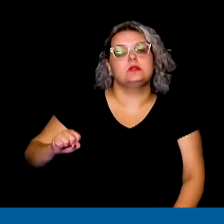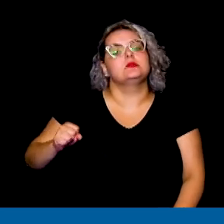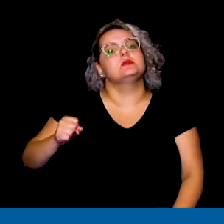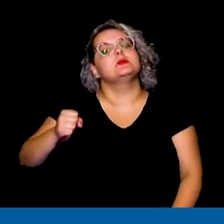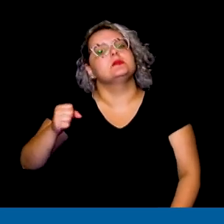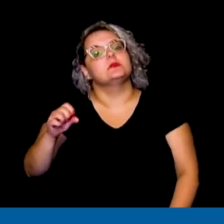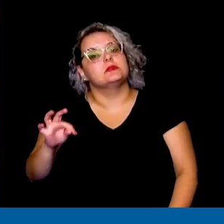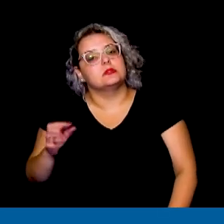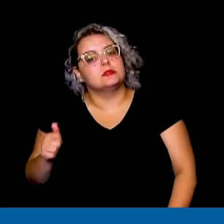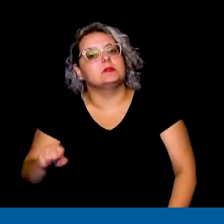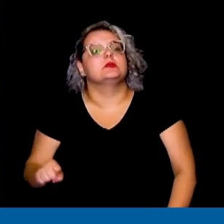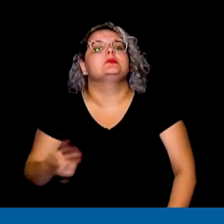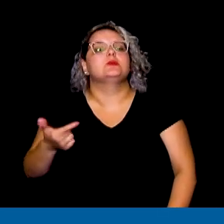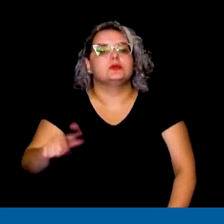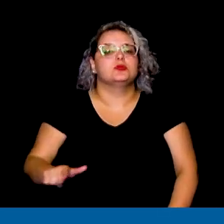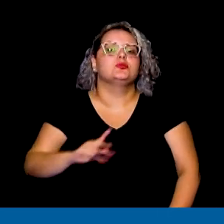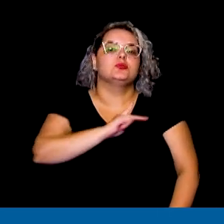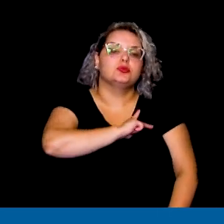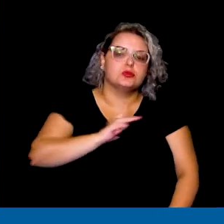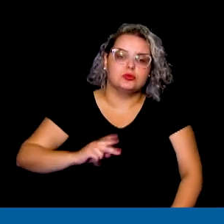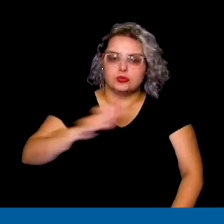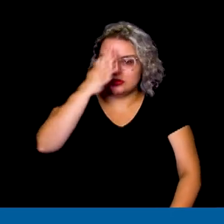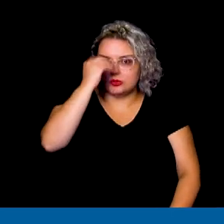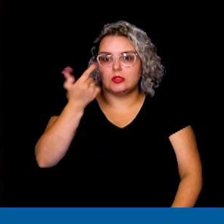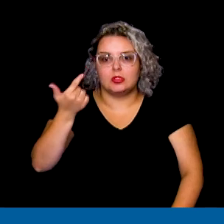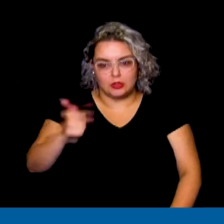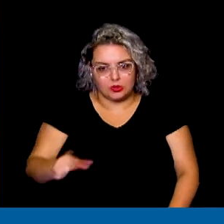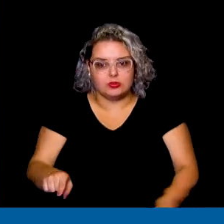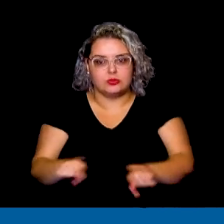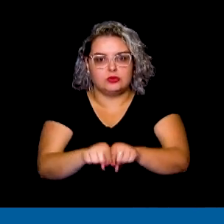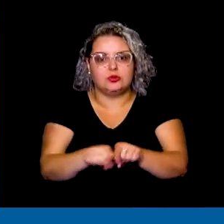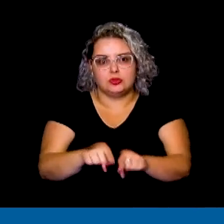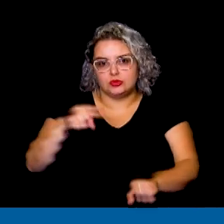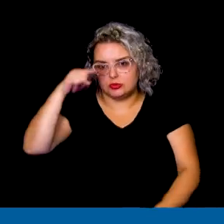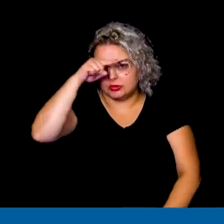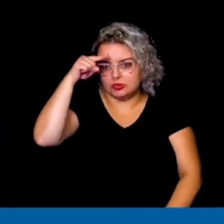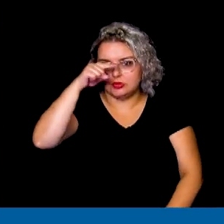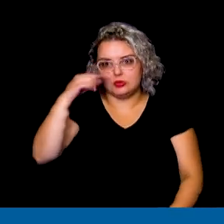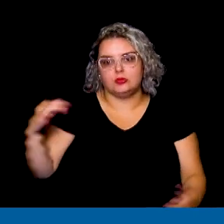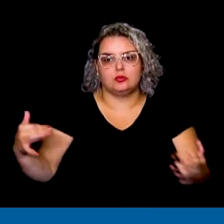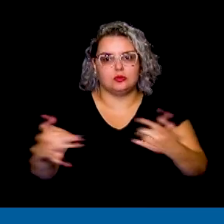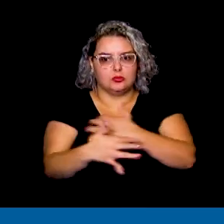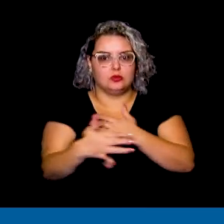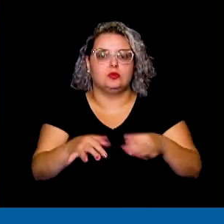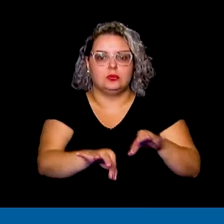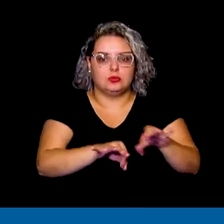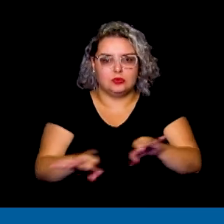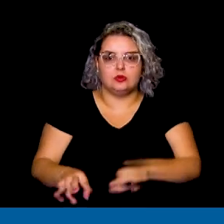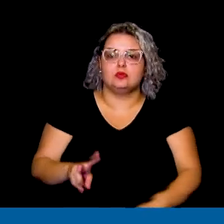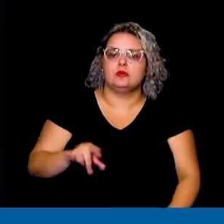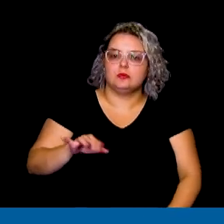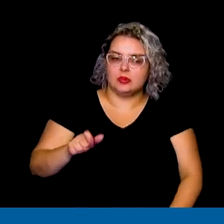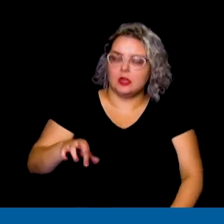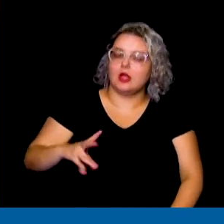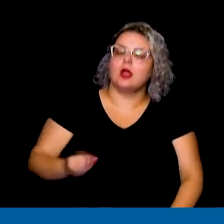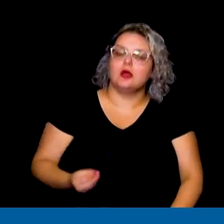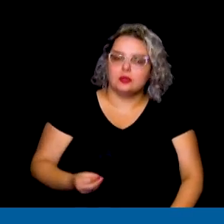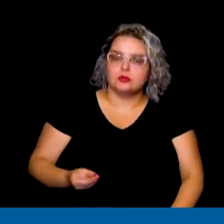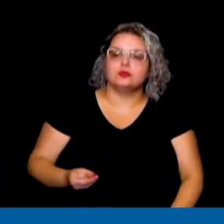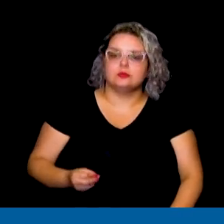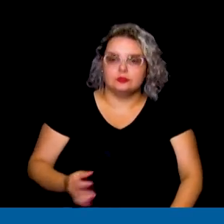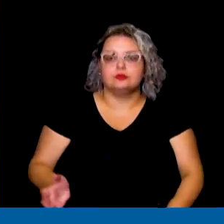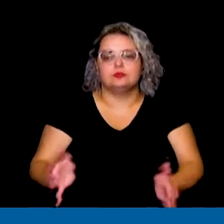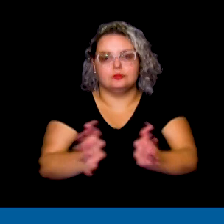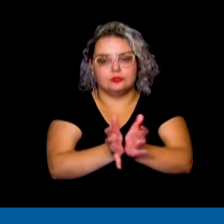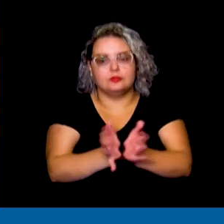Jair da farmácia continua na presidência Também quem continua é o vereador Otto Alejandro que por mais